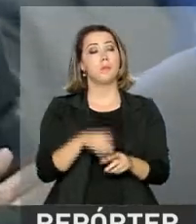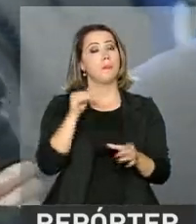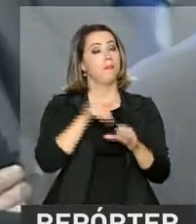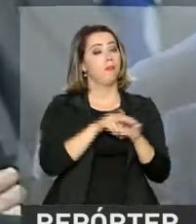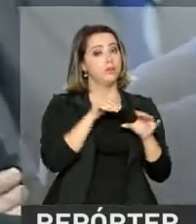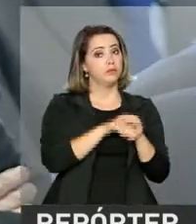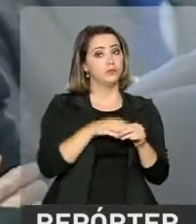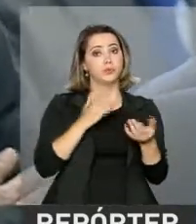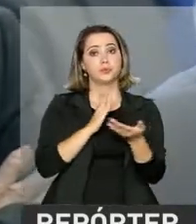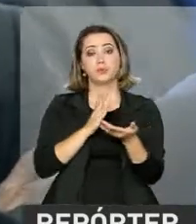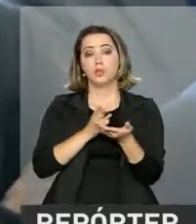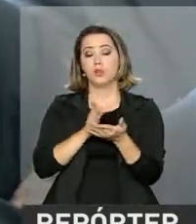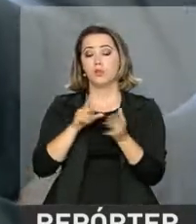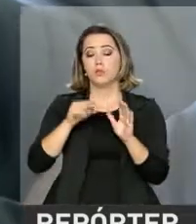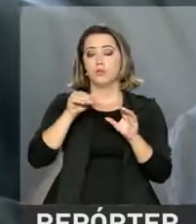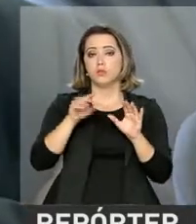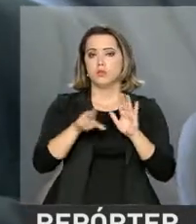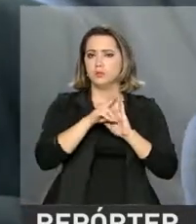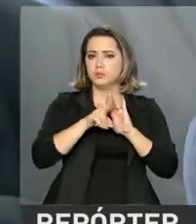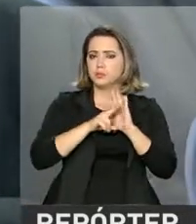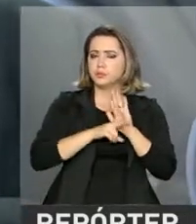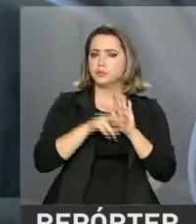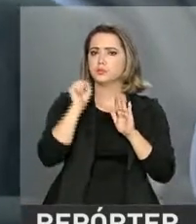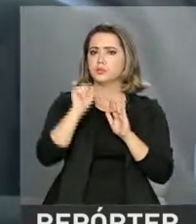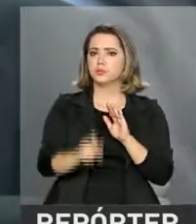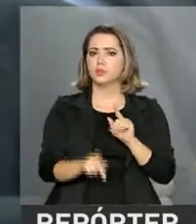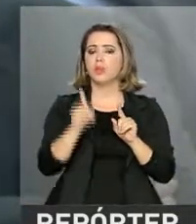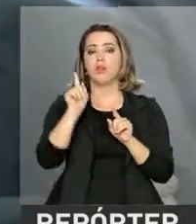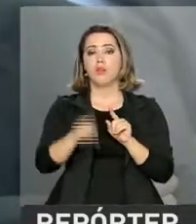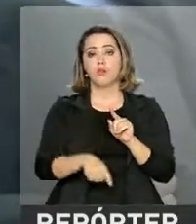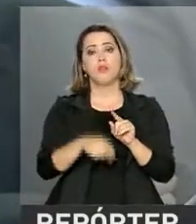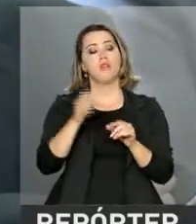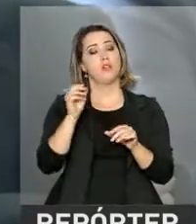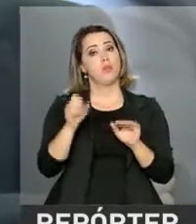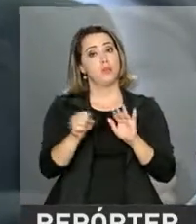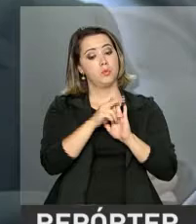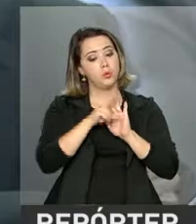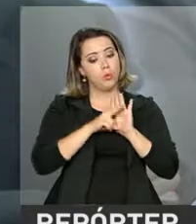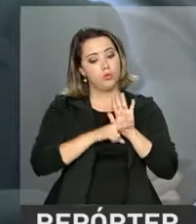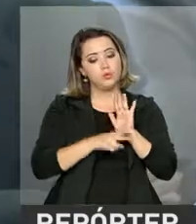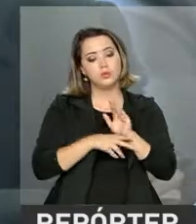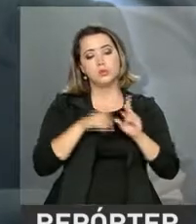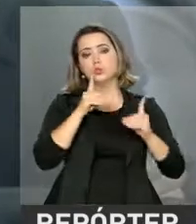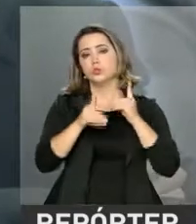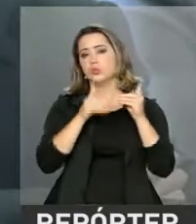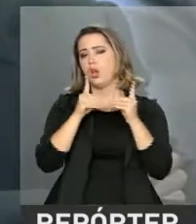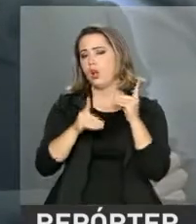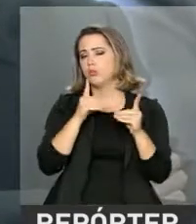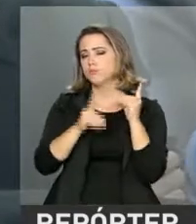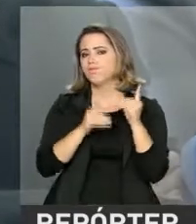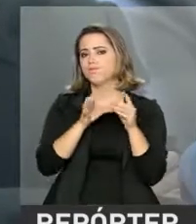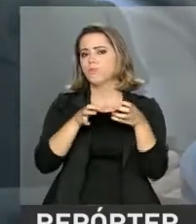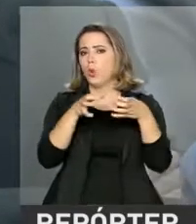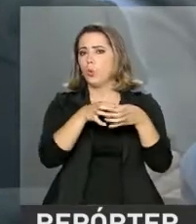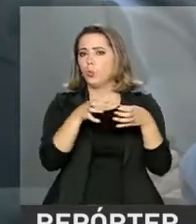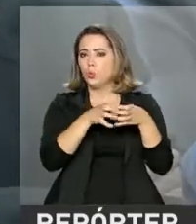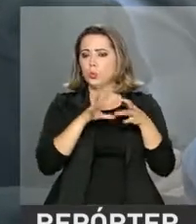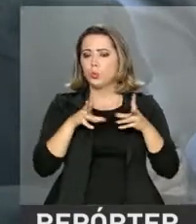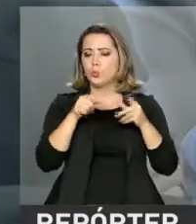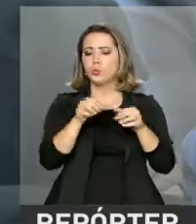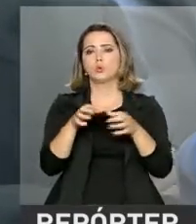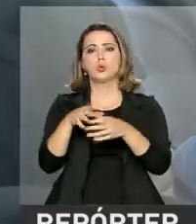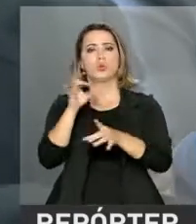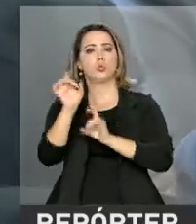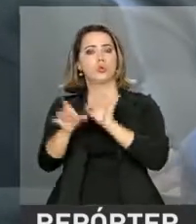é votar uma reforma, mais uma vez, pautada pelo diálogo. Foi o diálogo do Executivo, do relator, do presidente da comissão, de todos da